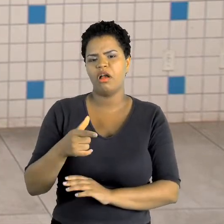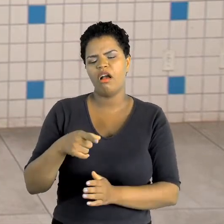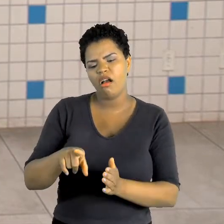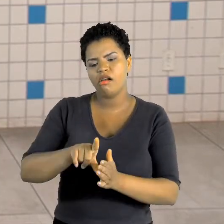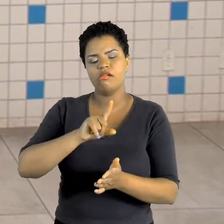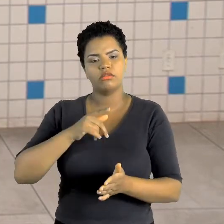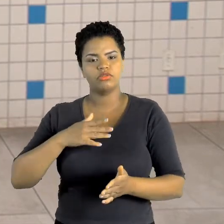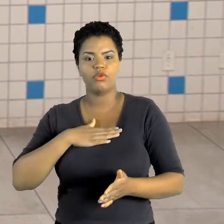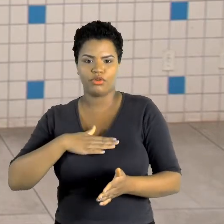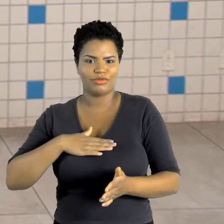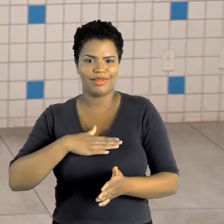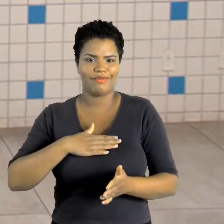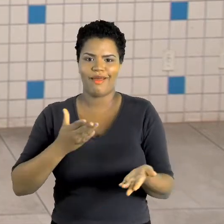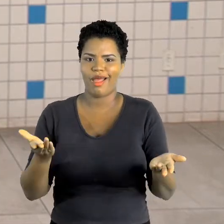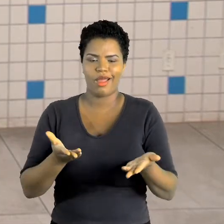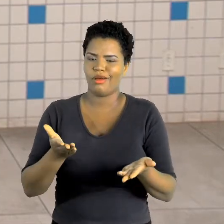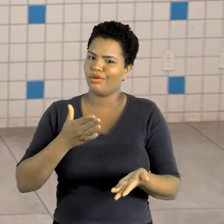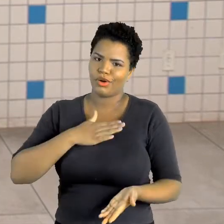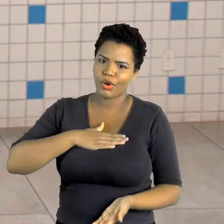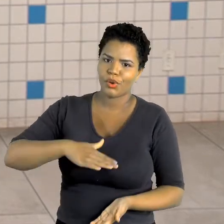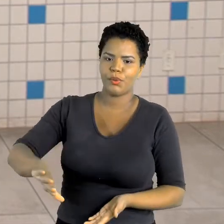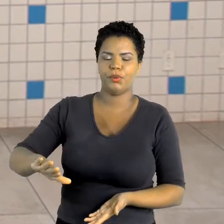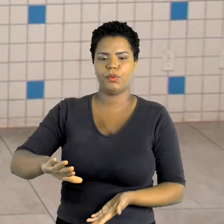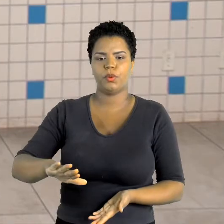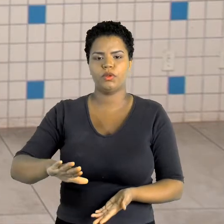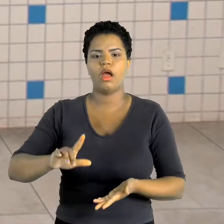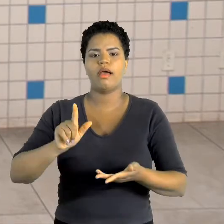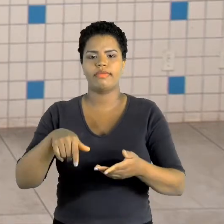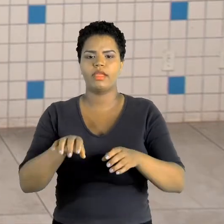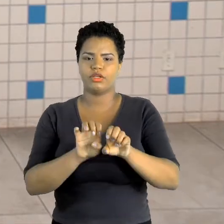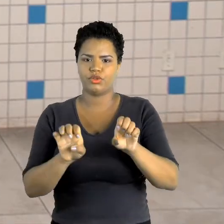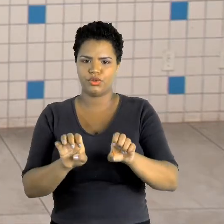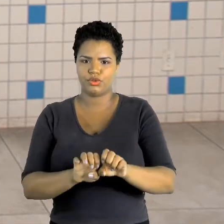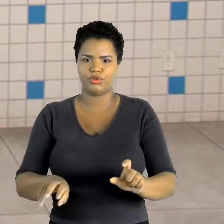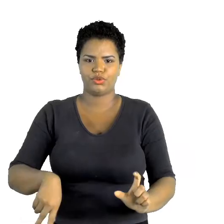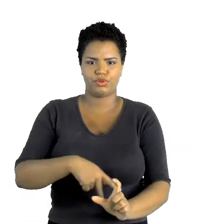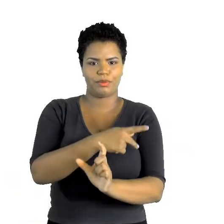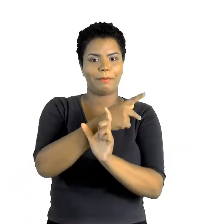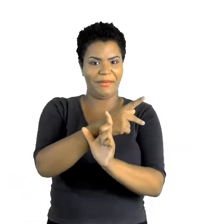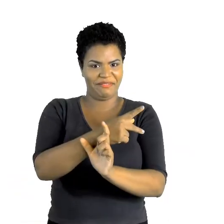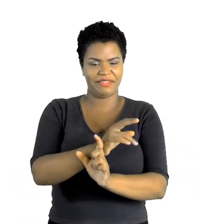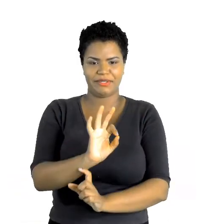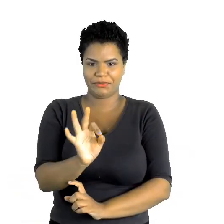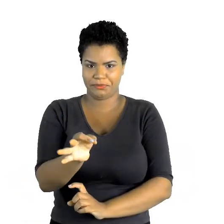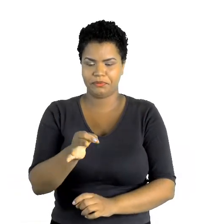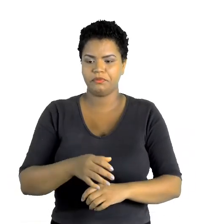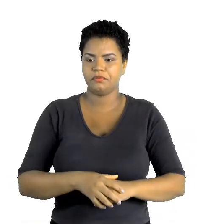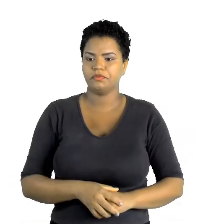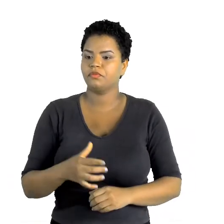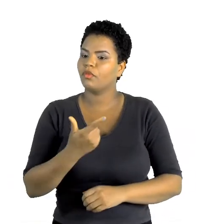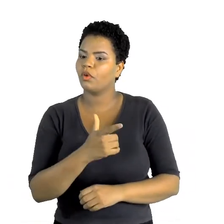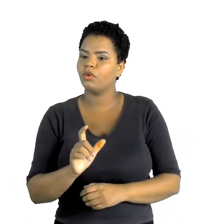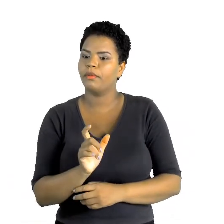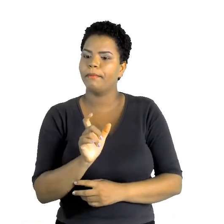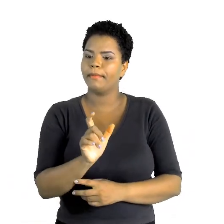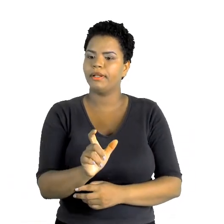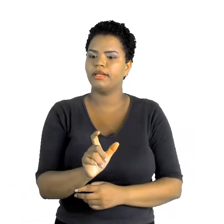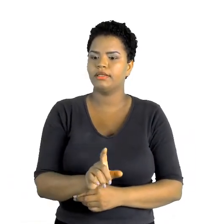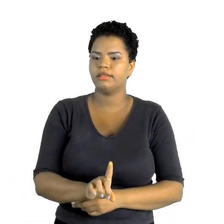não curte mais. Então, você usou aí a estruturazinha do prefixo, alright? Uma outra palavra,